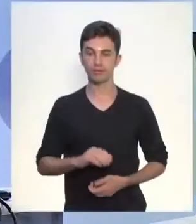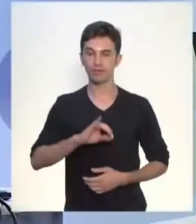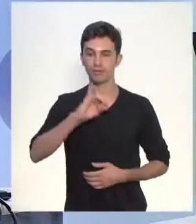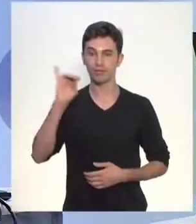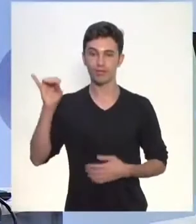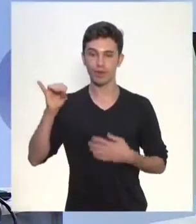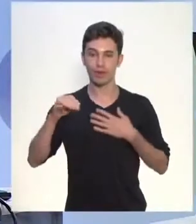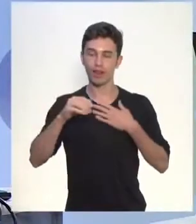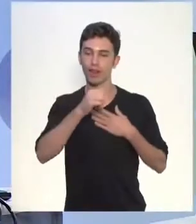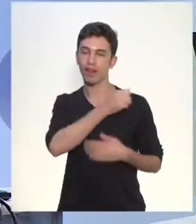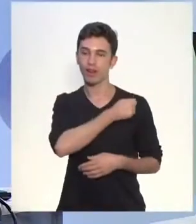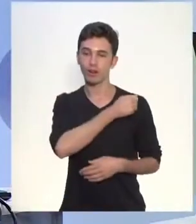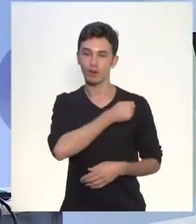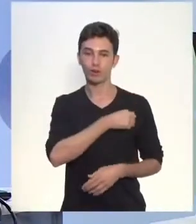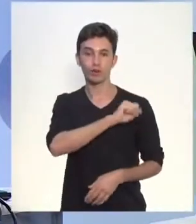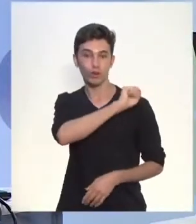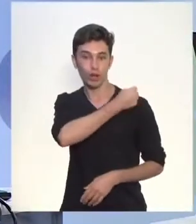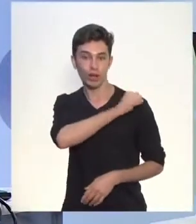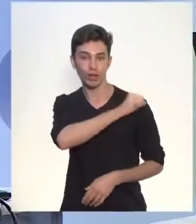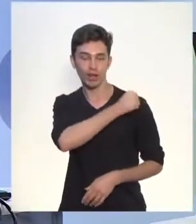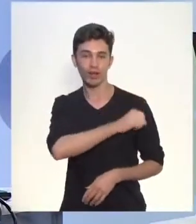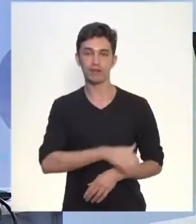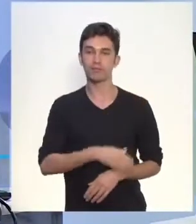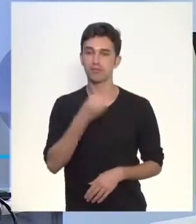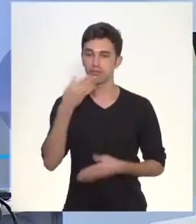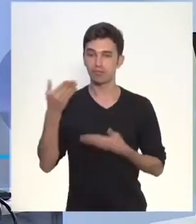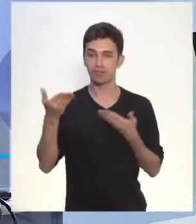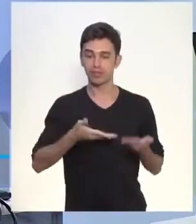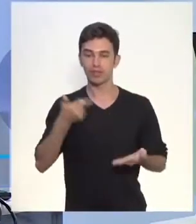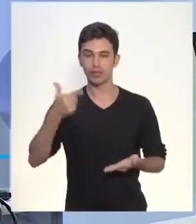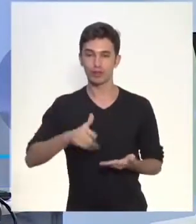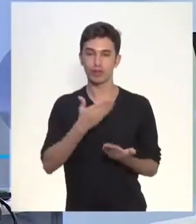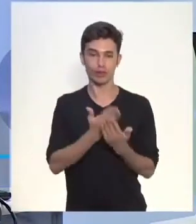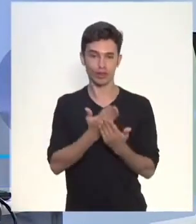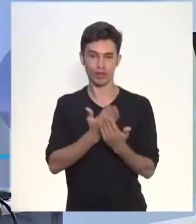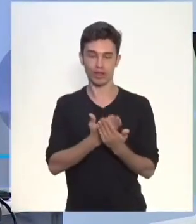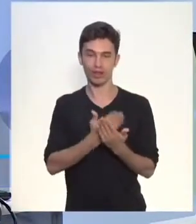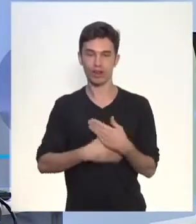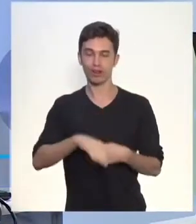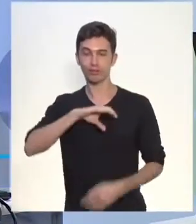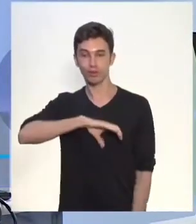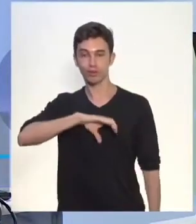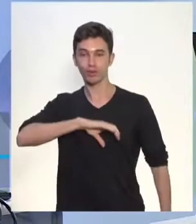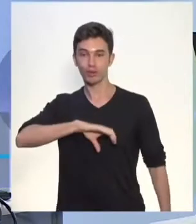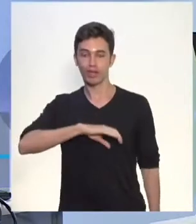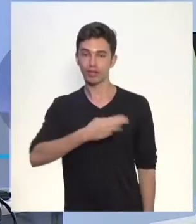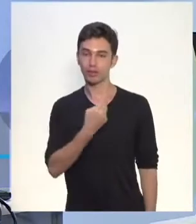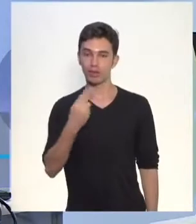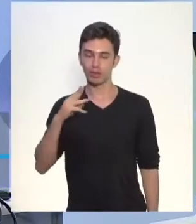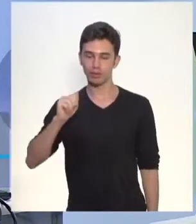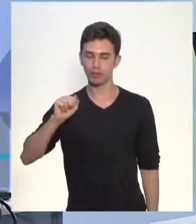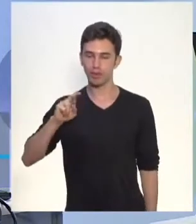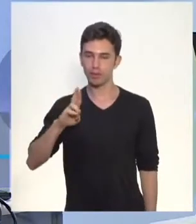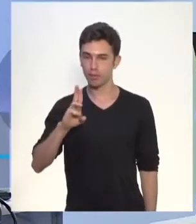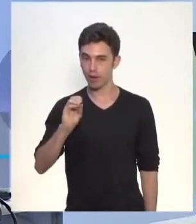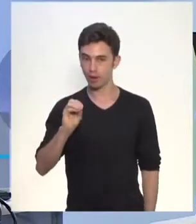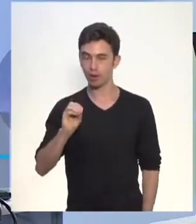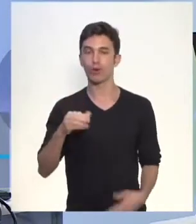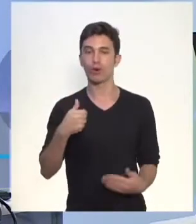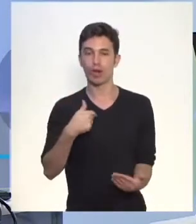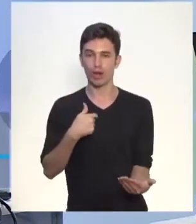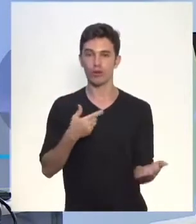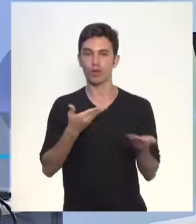Olá, alunos do 8º ano, sejam muito bem-vindos a mais uma aula de língua portuguesa. Sou o professor Mauro Farias e estarei aqui com